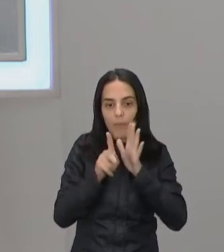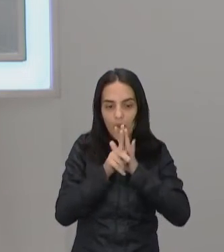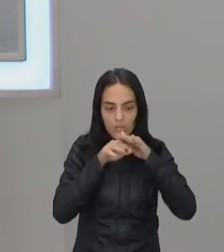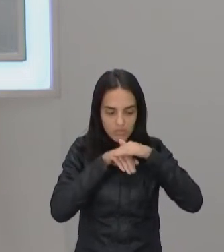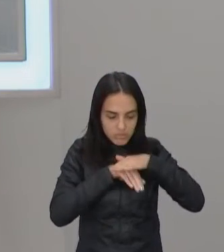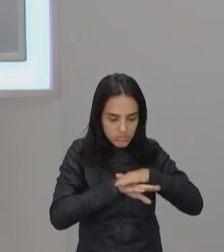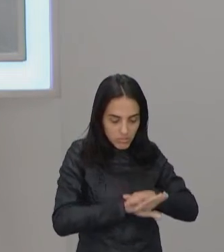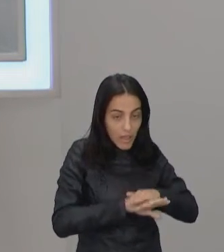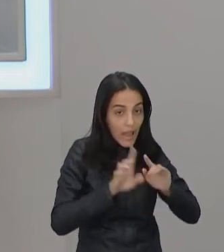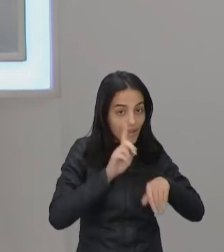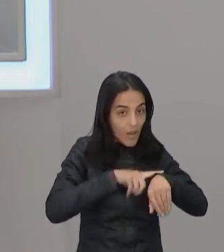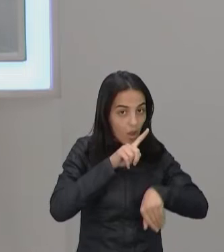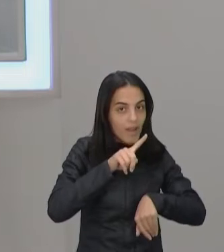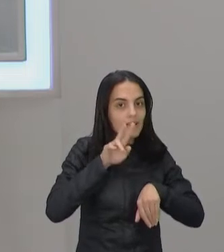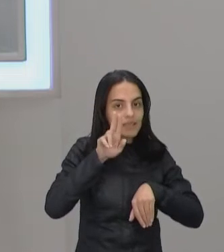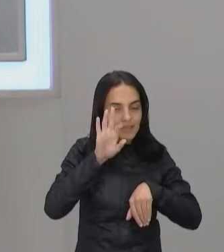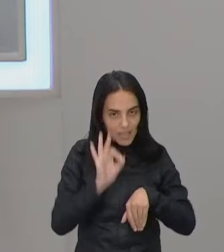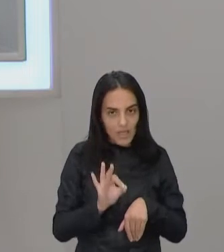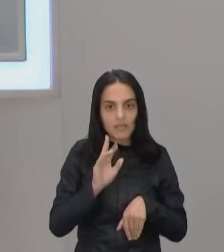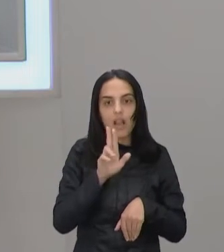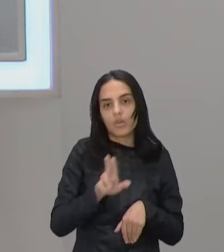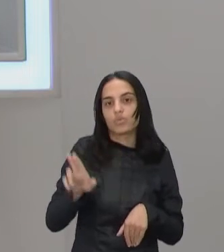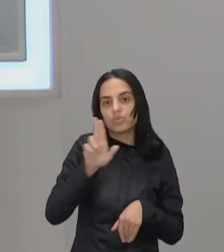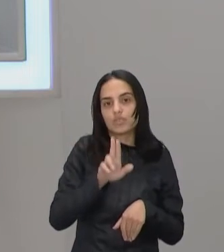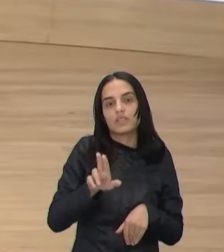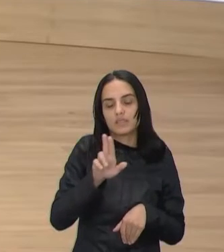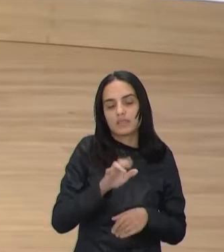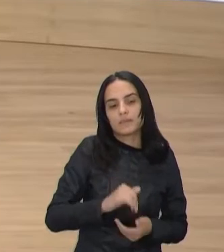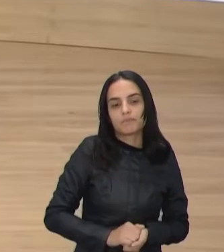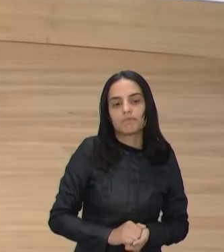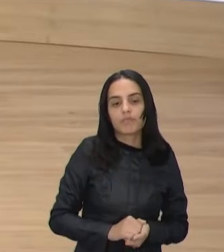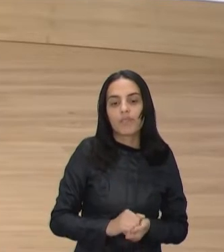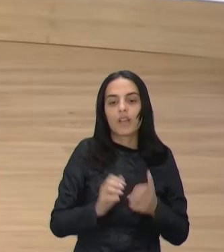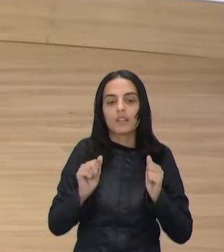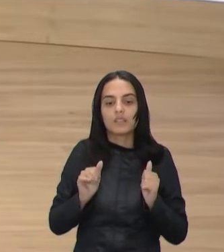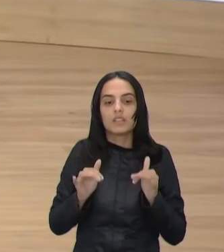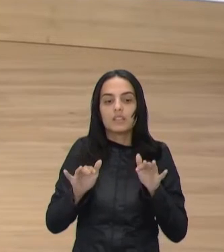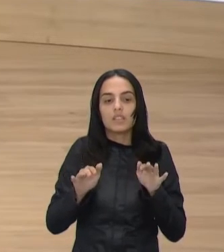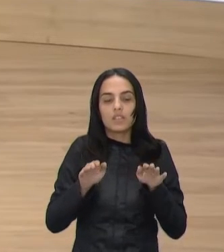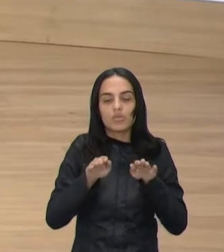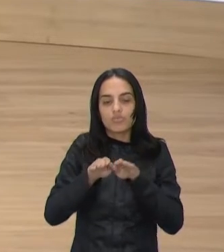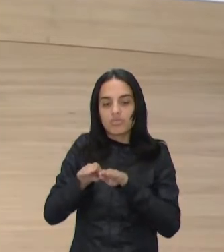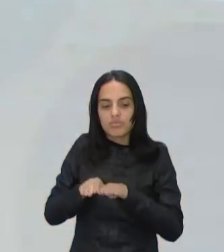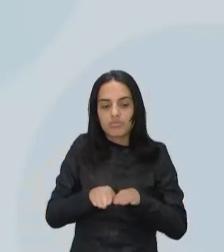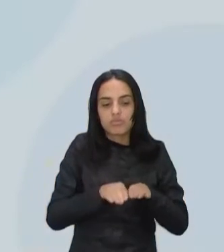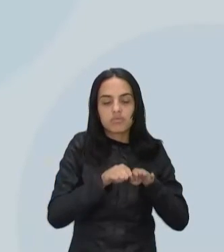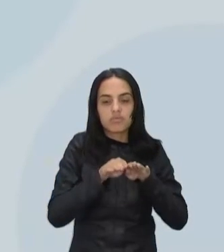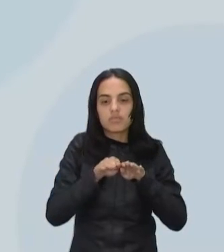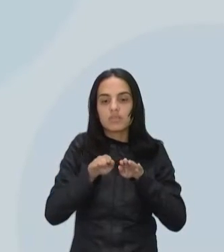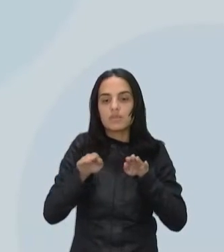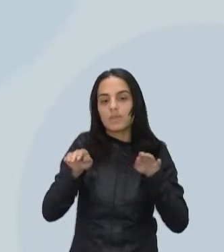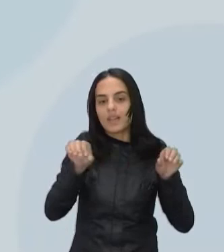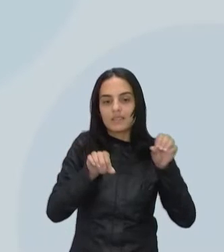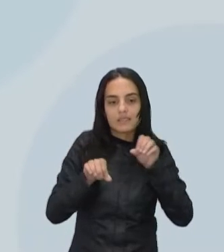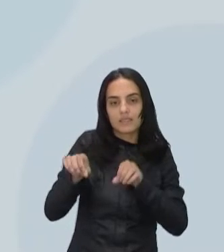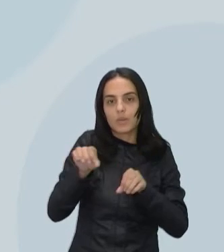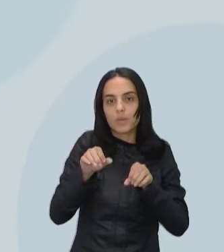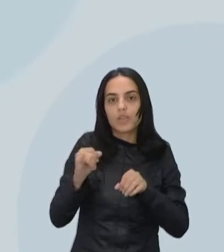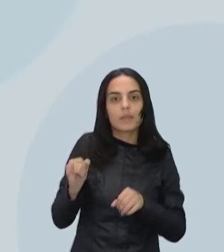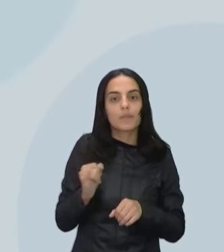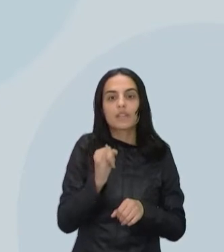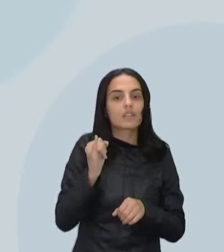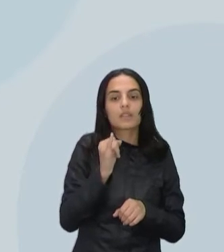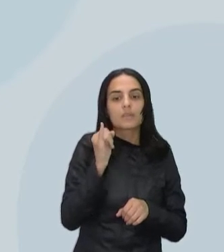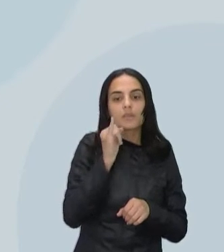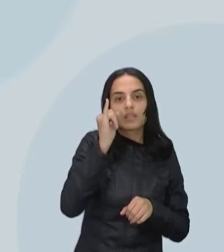ser utilizado. É basicamente isso, né? E a reação de neutralização, uma reação química